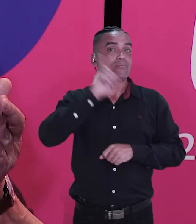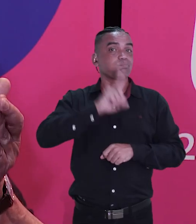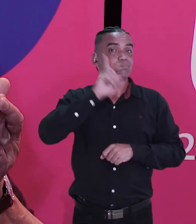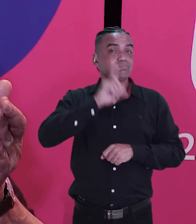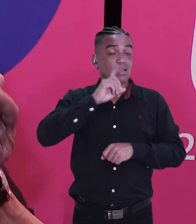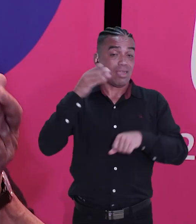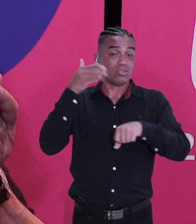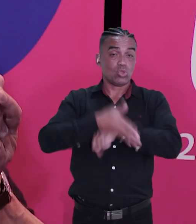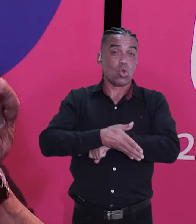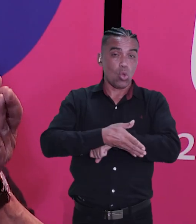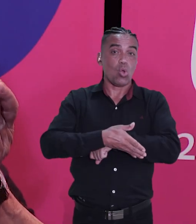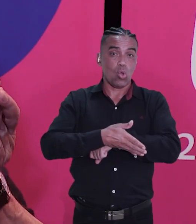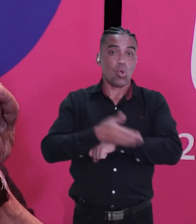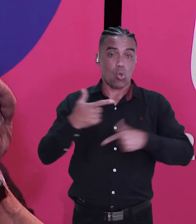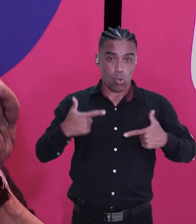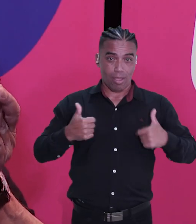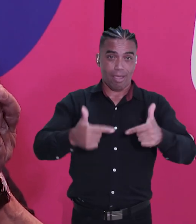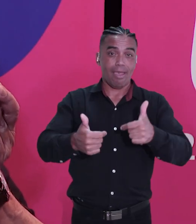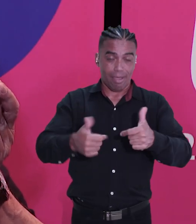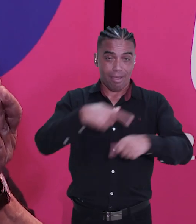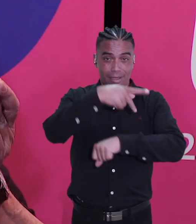na guerra em 1942,